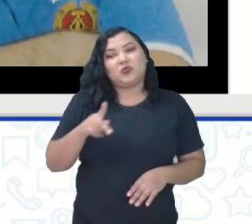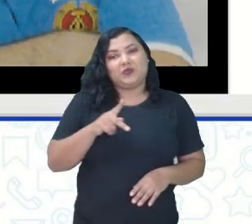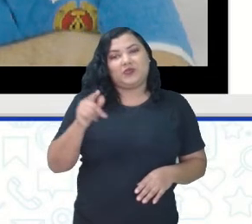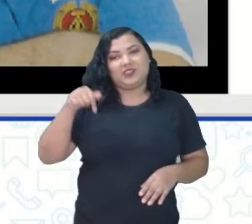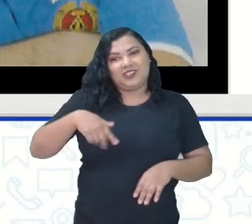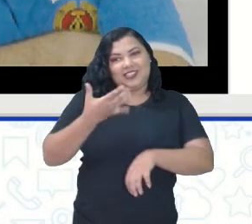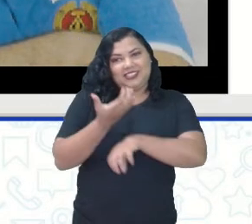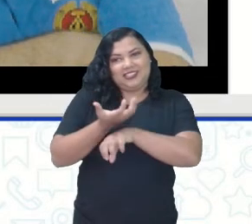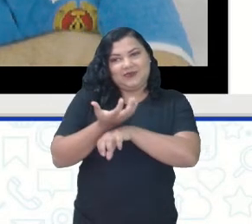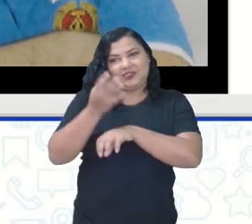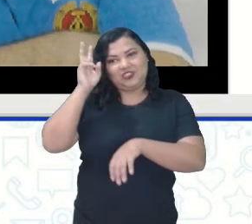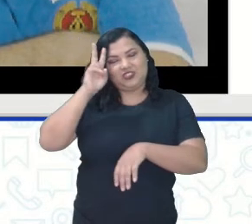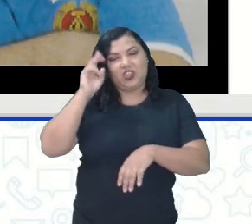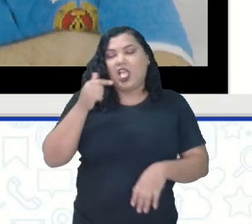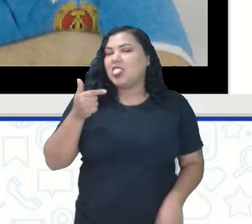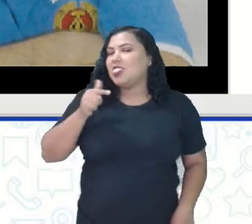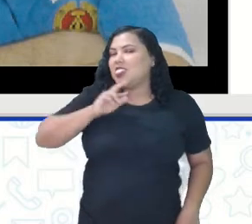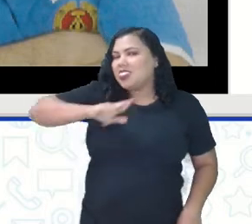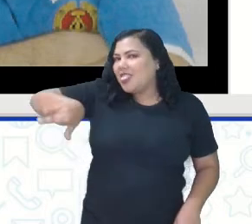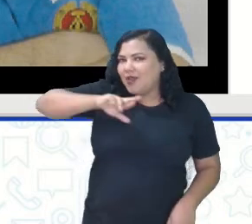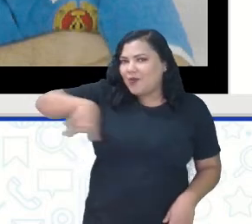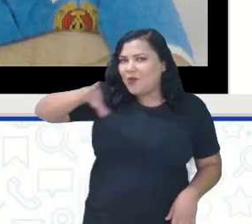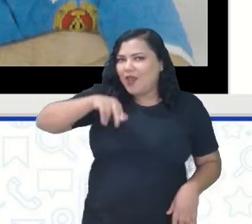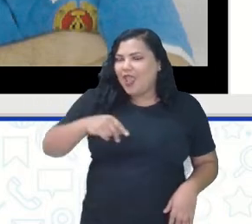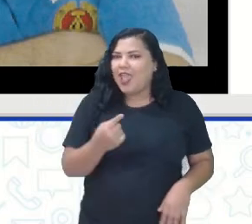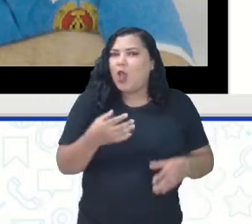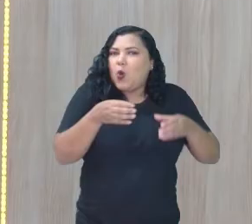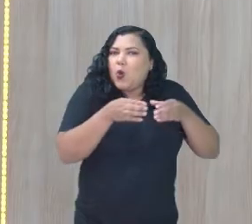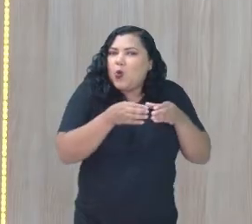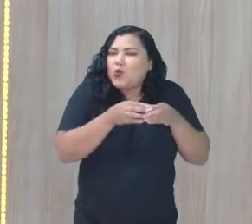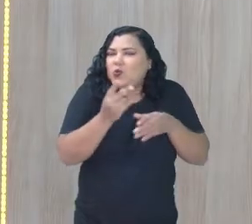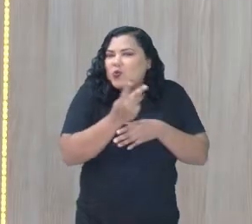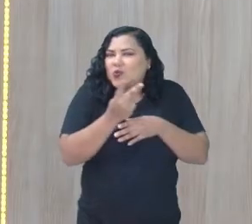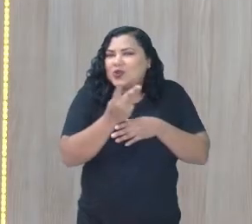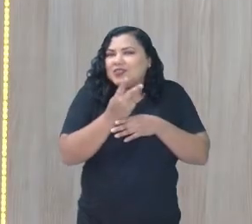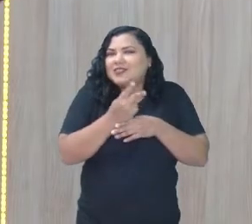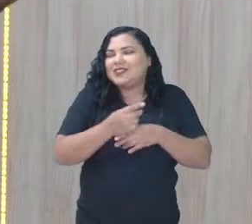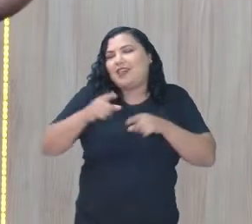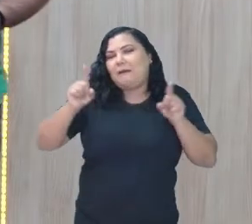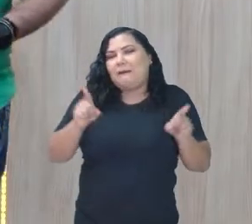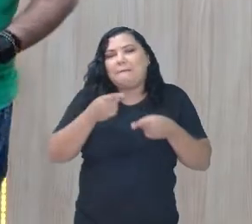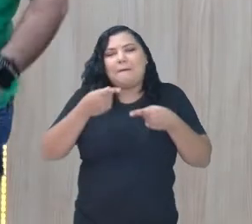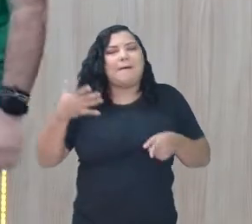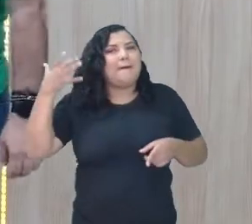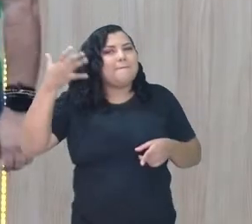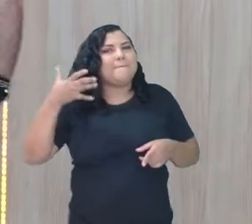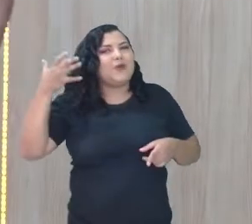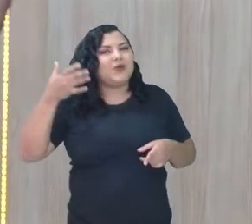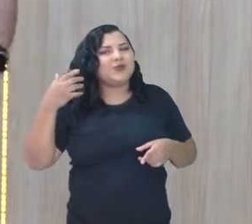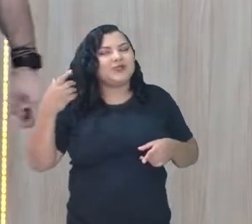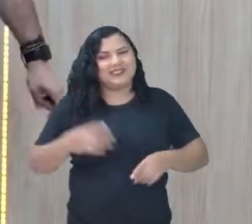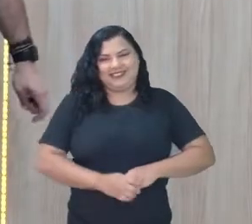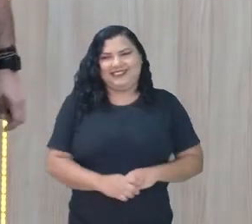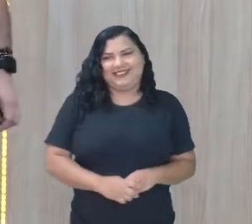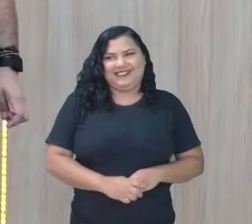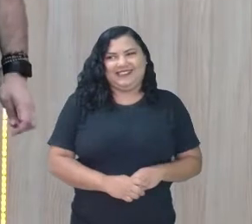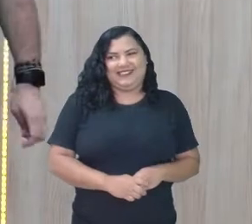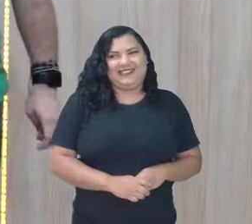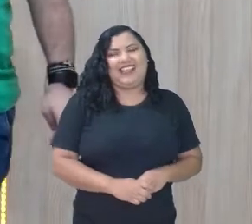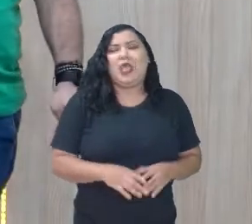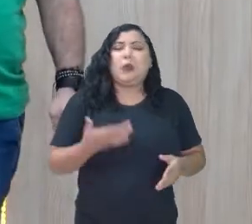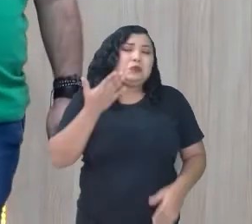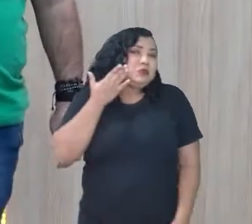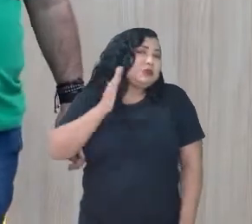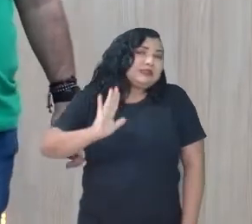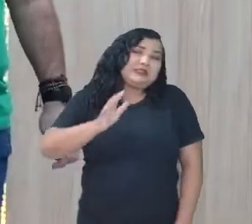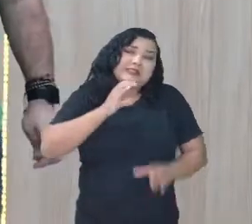Luciano, Não é dupla de sertanejo universitário, Henrique e Luciano. Henrique e Luciano. Olha, parece cantar, homem? Nome eu também